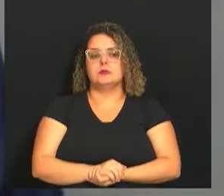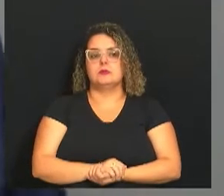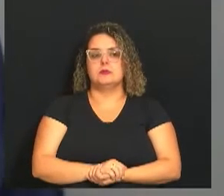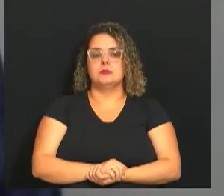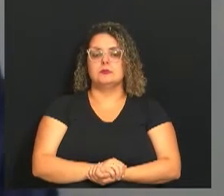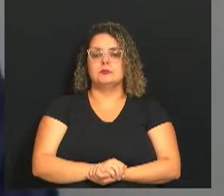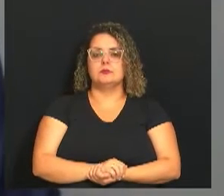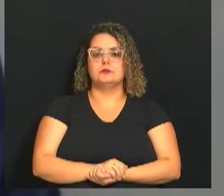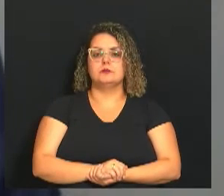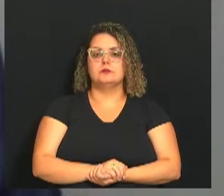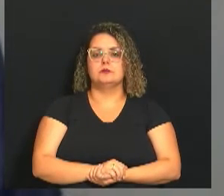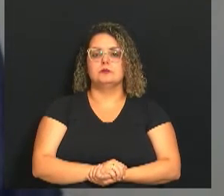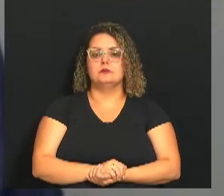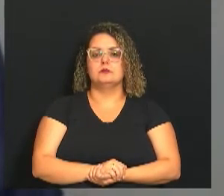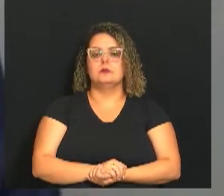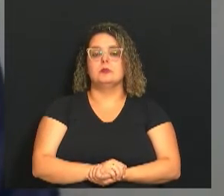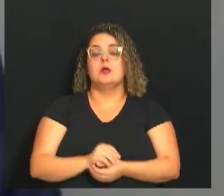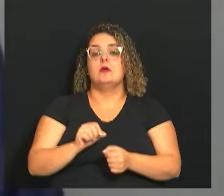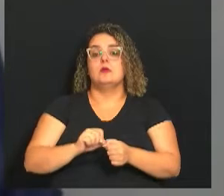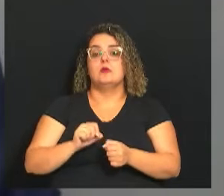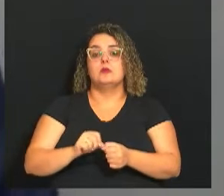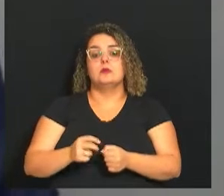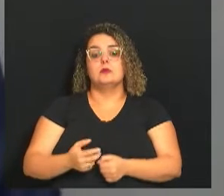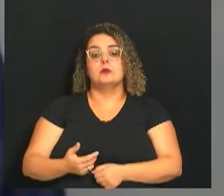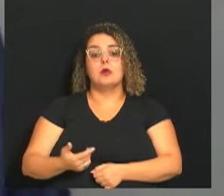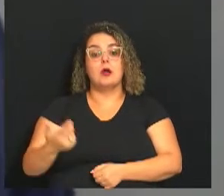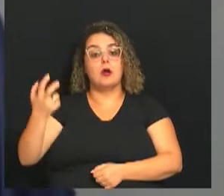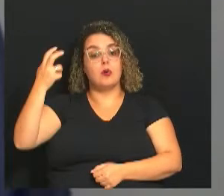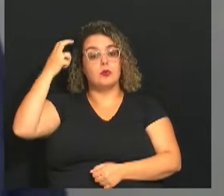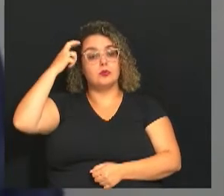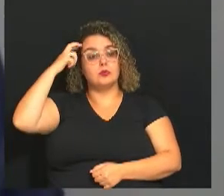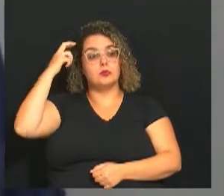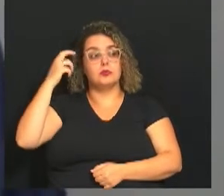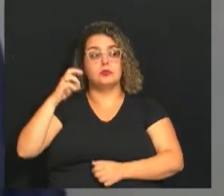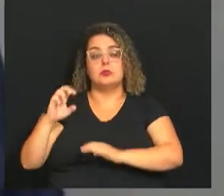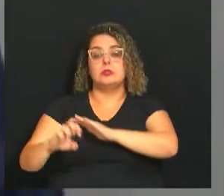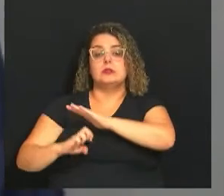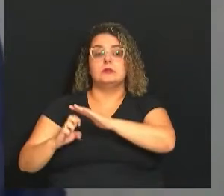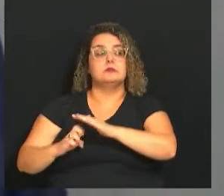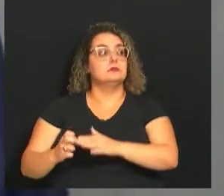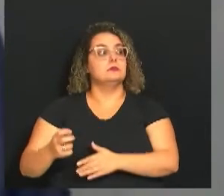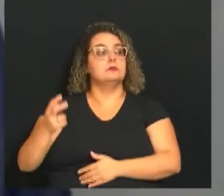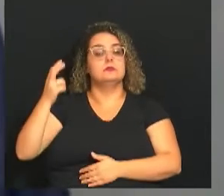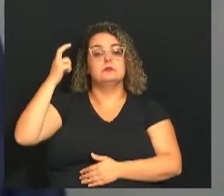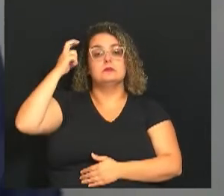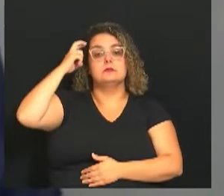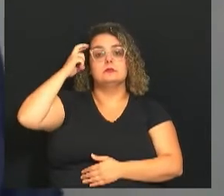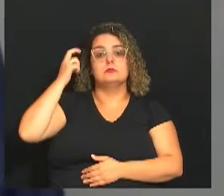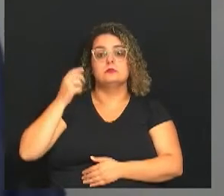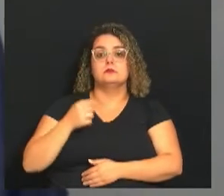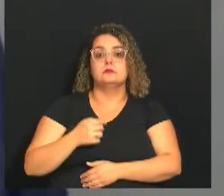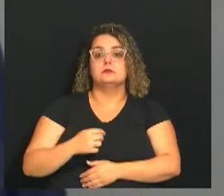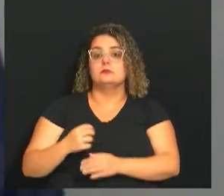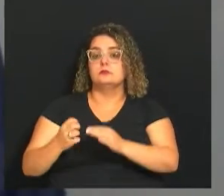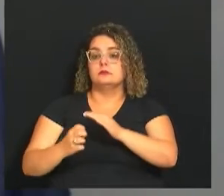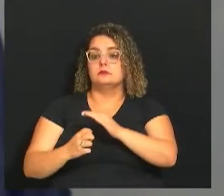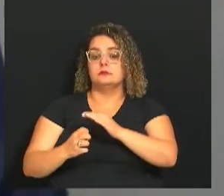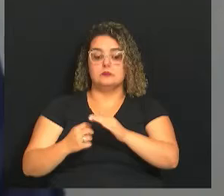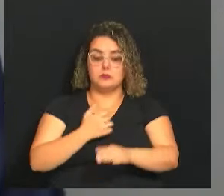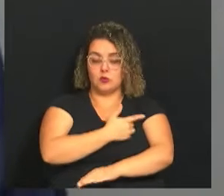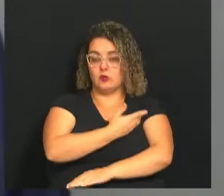essa cultura das empresas, essa cultura do governo, necessitasse de uma grande